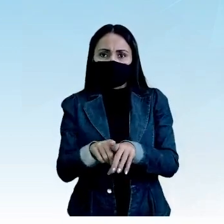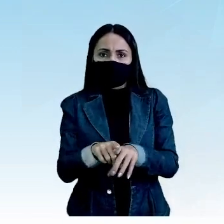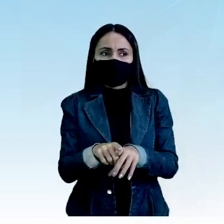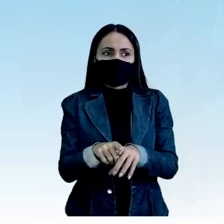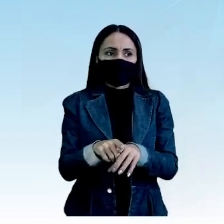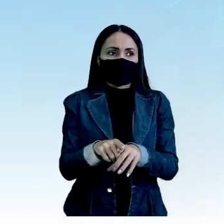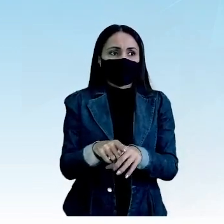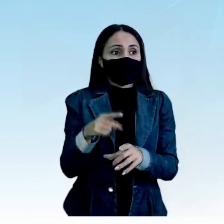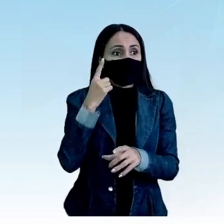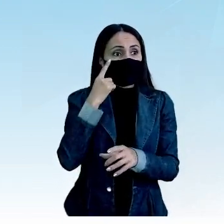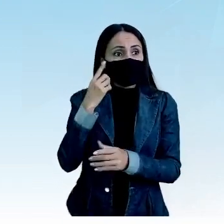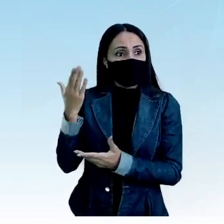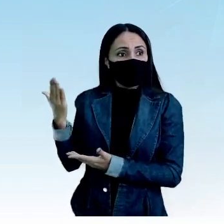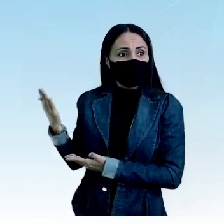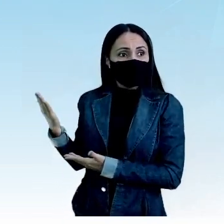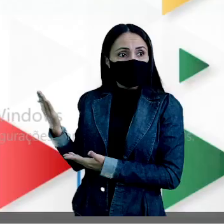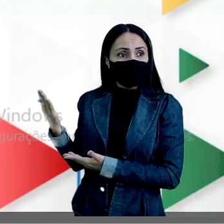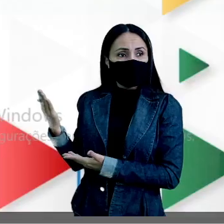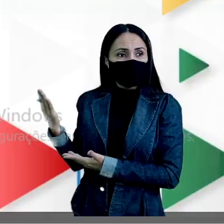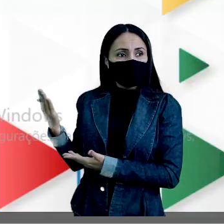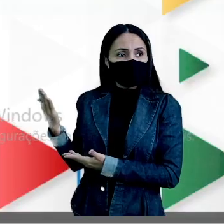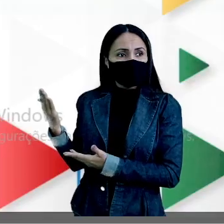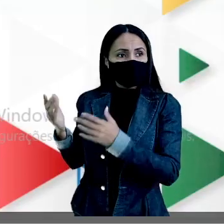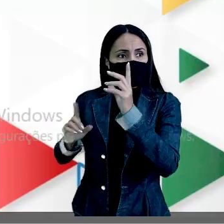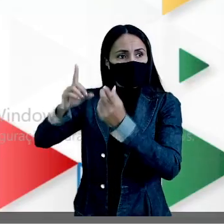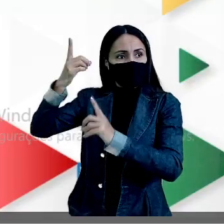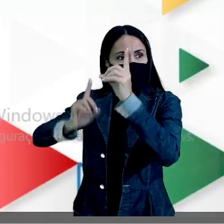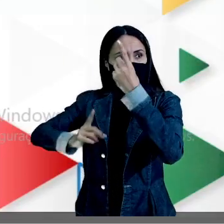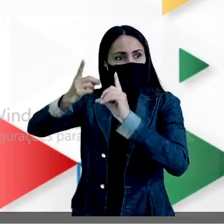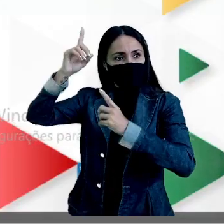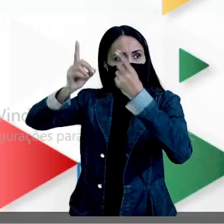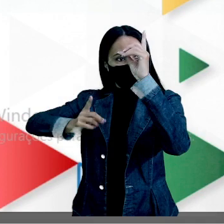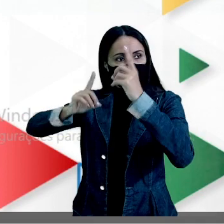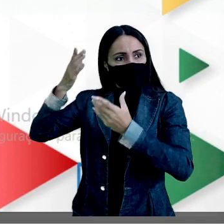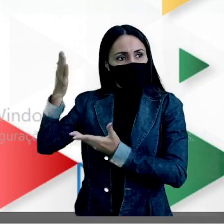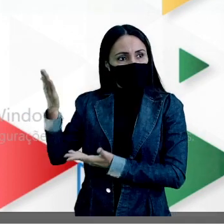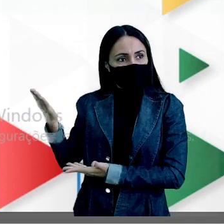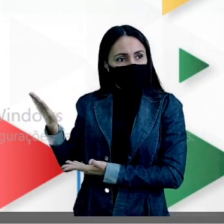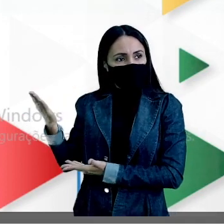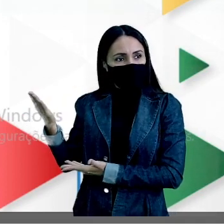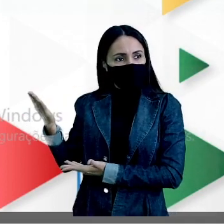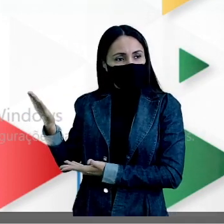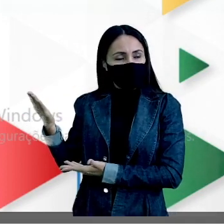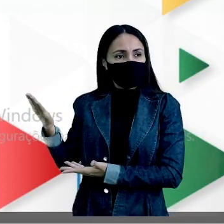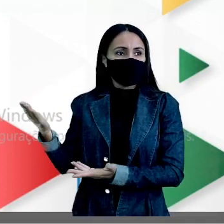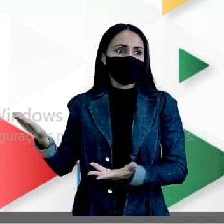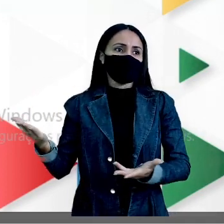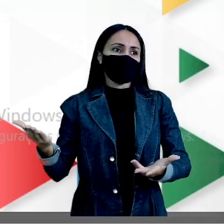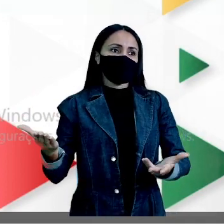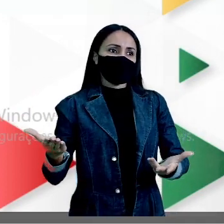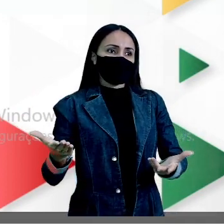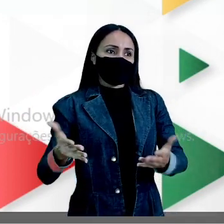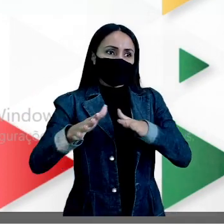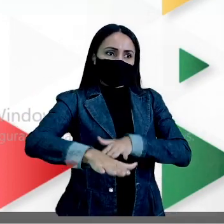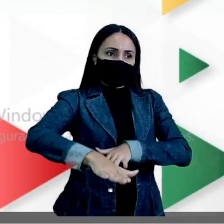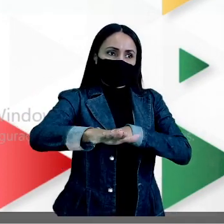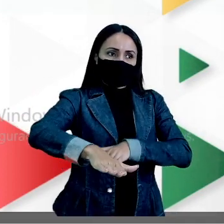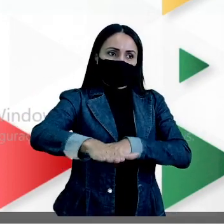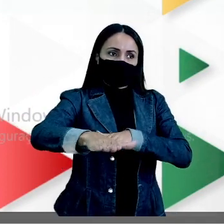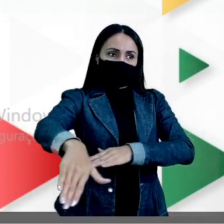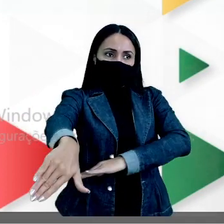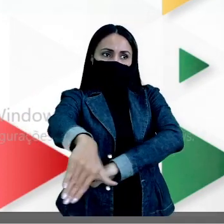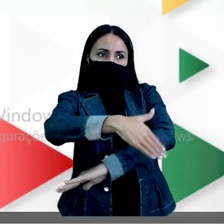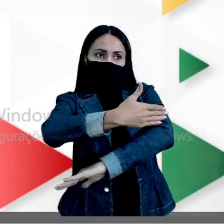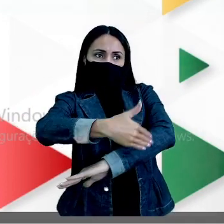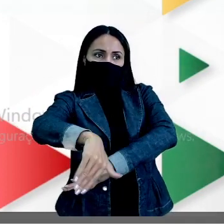olha aí o carnaval de Olinda, certo? Carnaval de Olinda, o Homem da Meia-Noite saindo. Perceba que ele está de